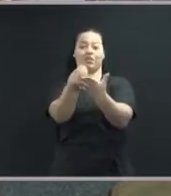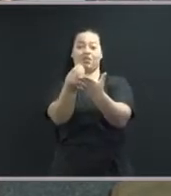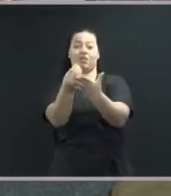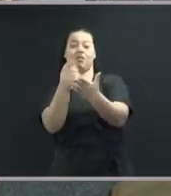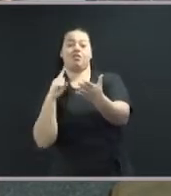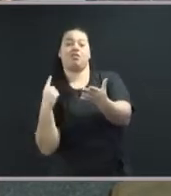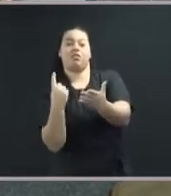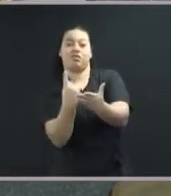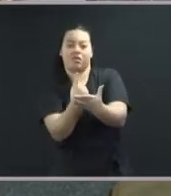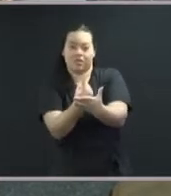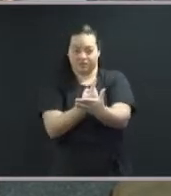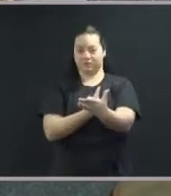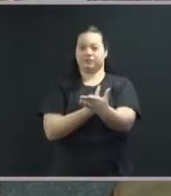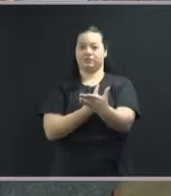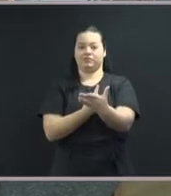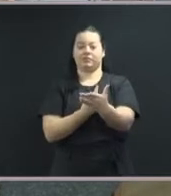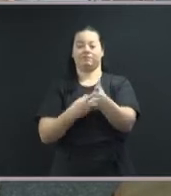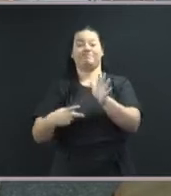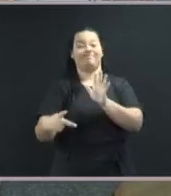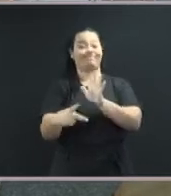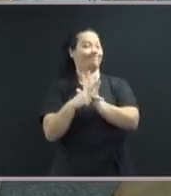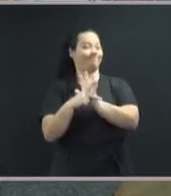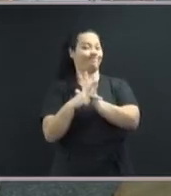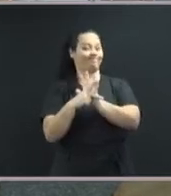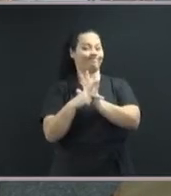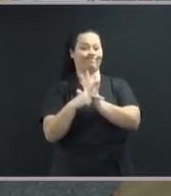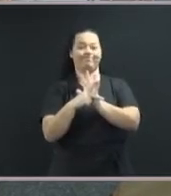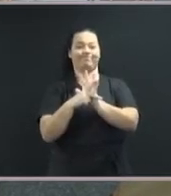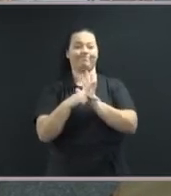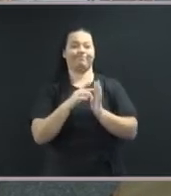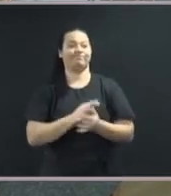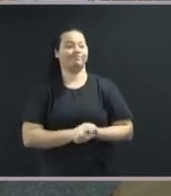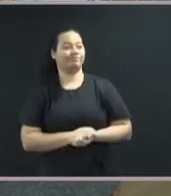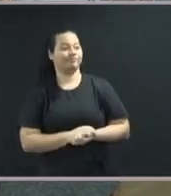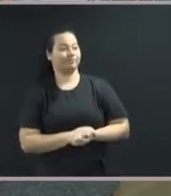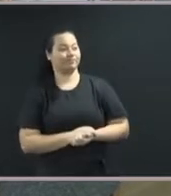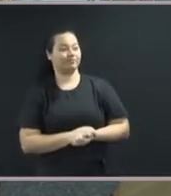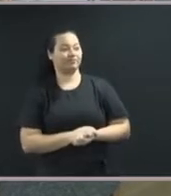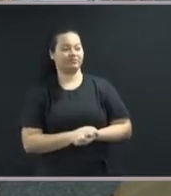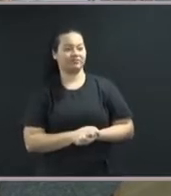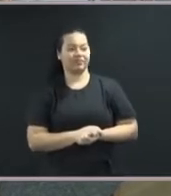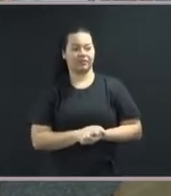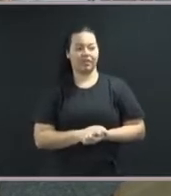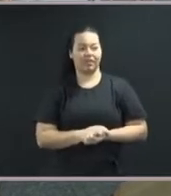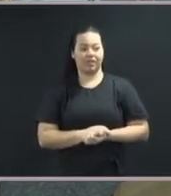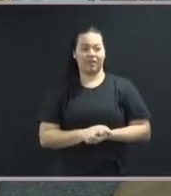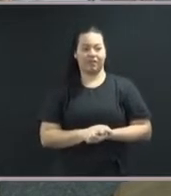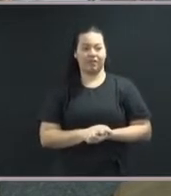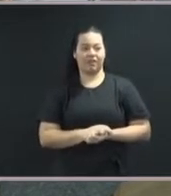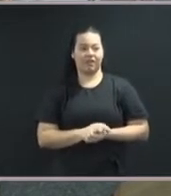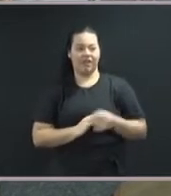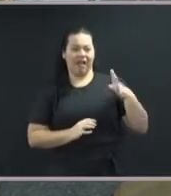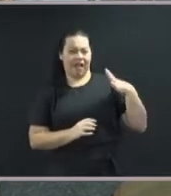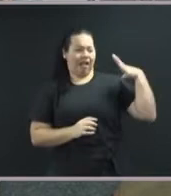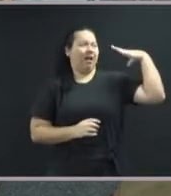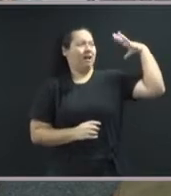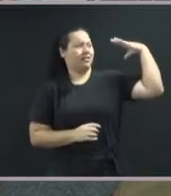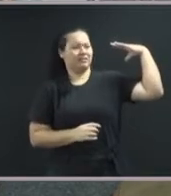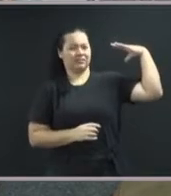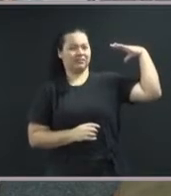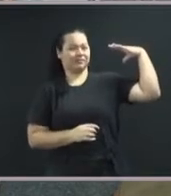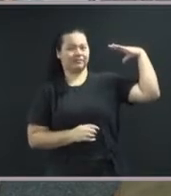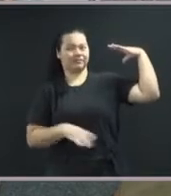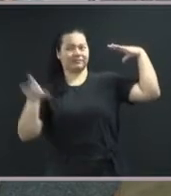Esse privilégio não é de arcanjo nem serafim.